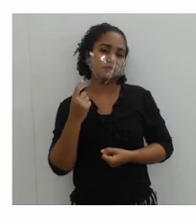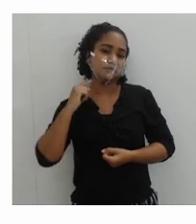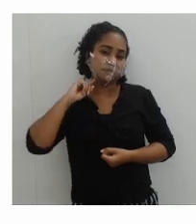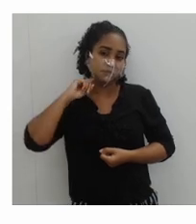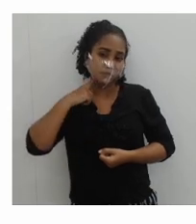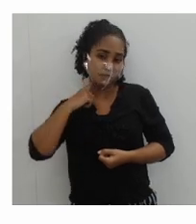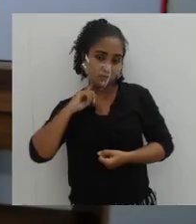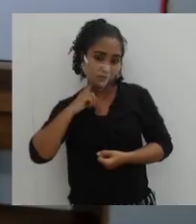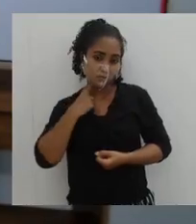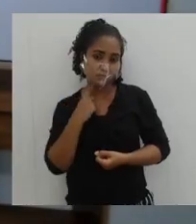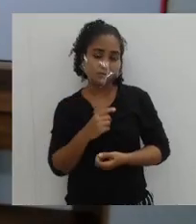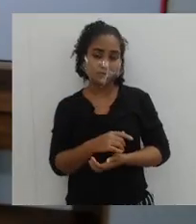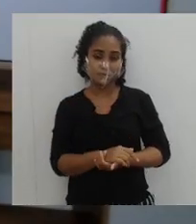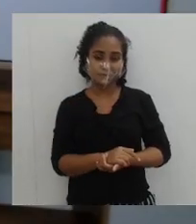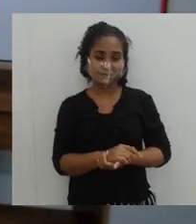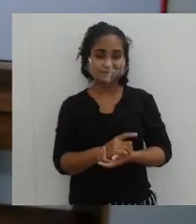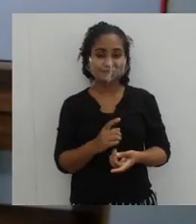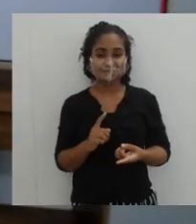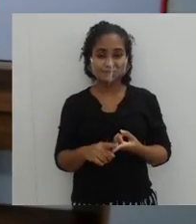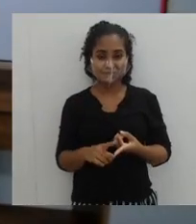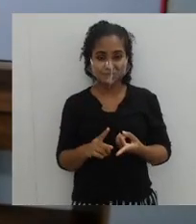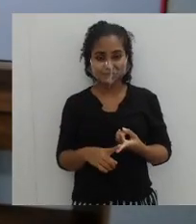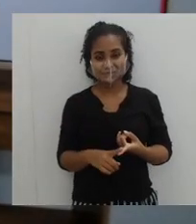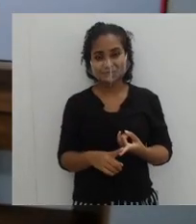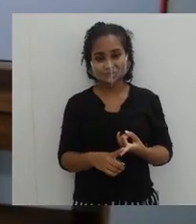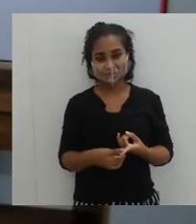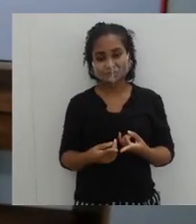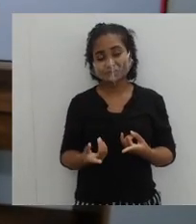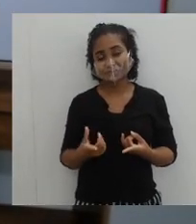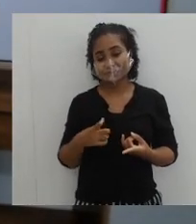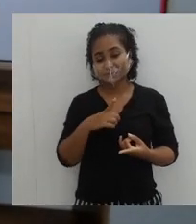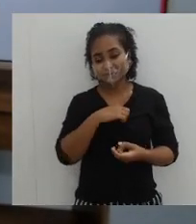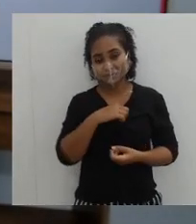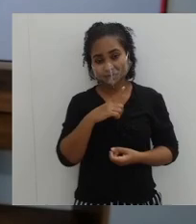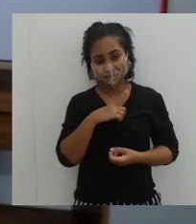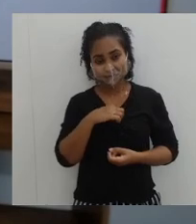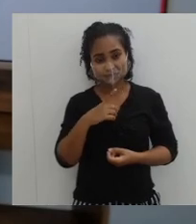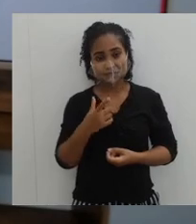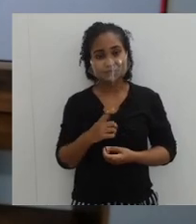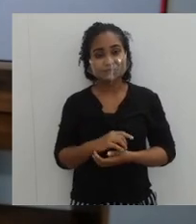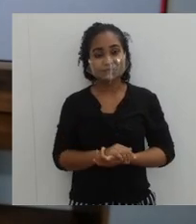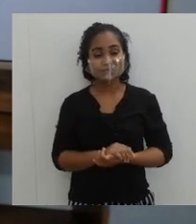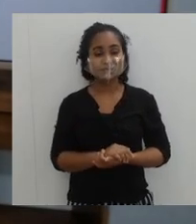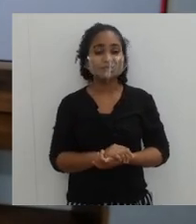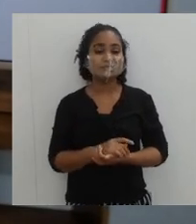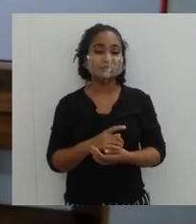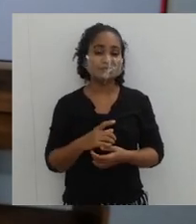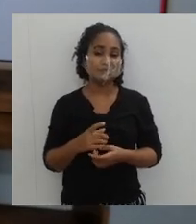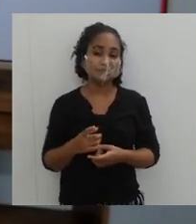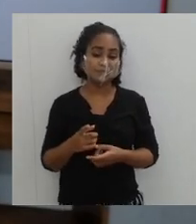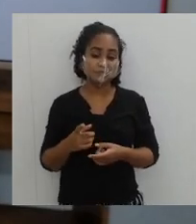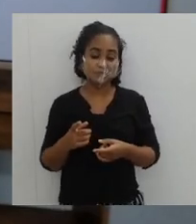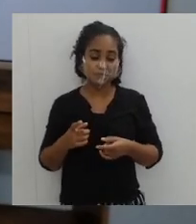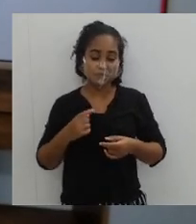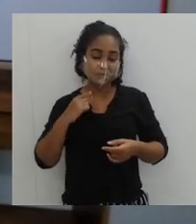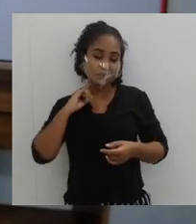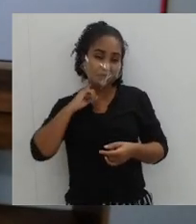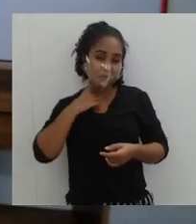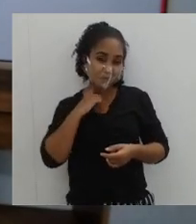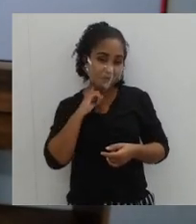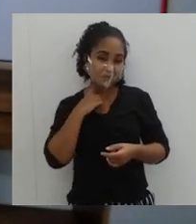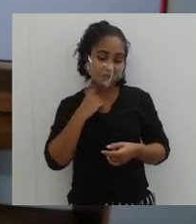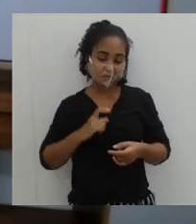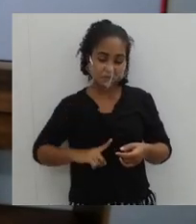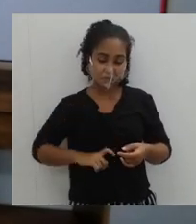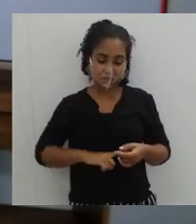com fezes que tenham os parasitas, que tenham os ovos do Ascaris lumbricoide, você